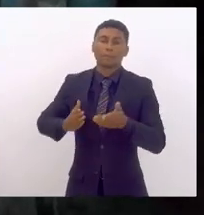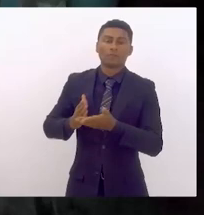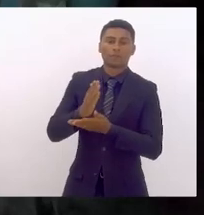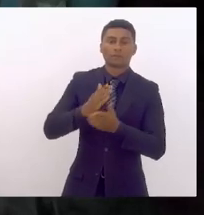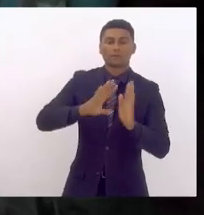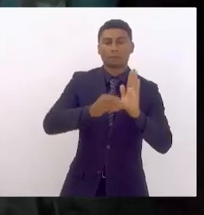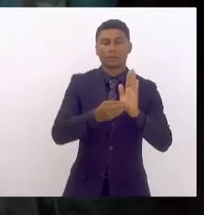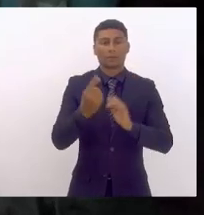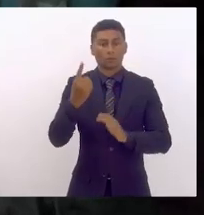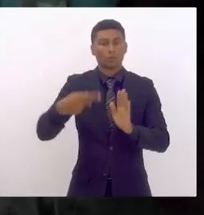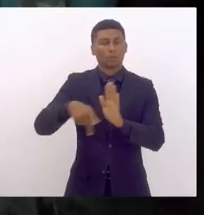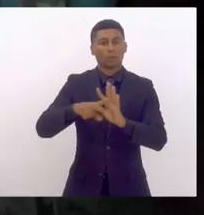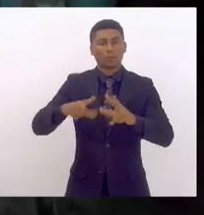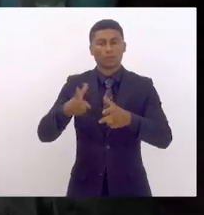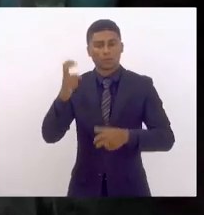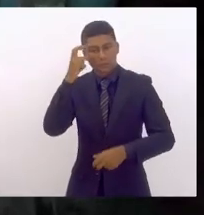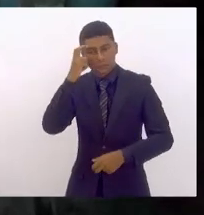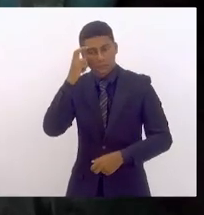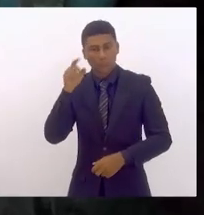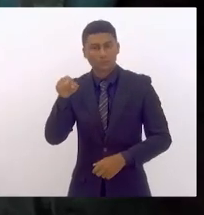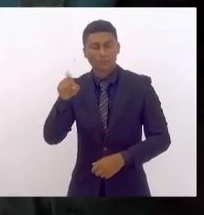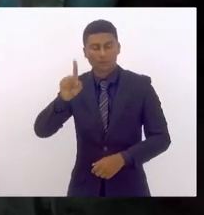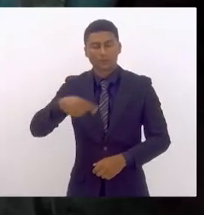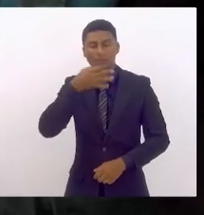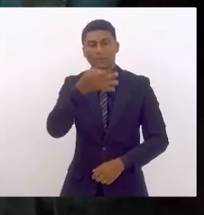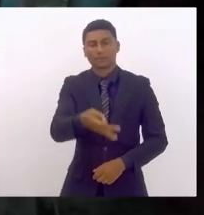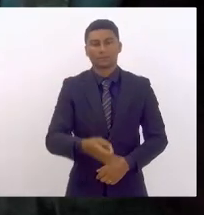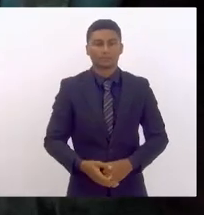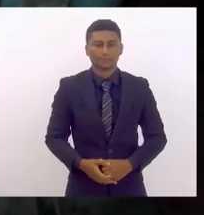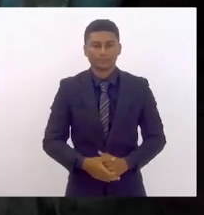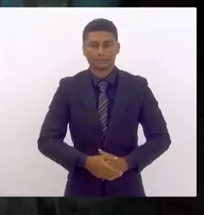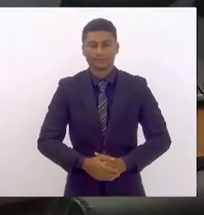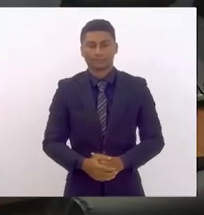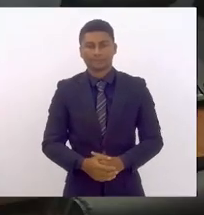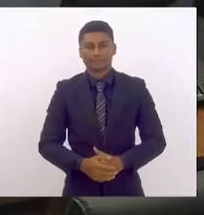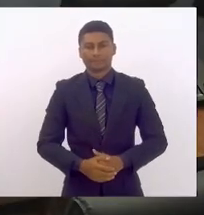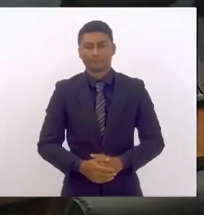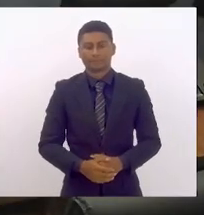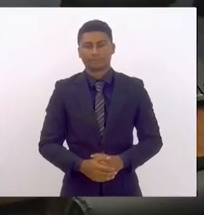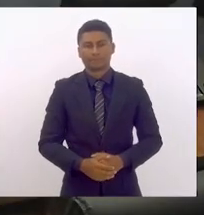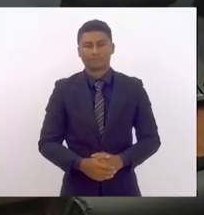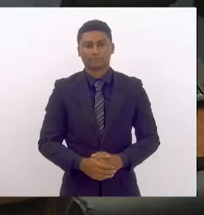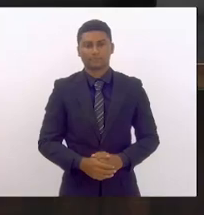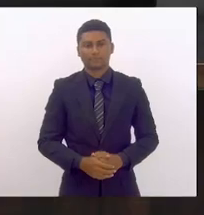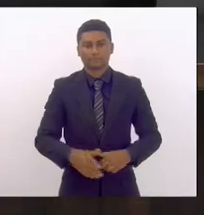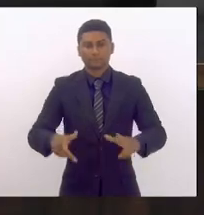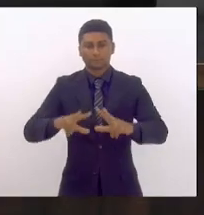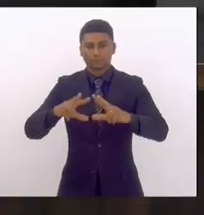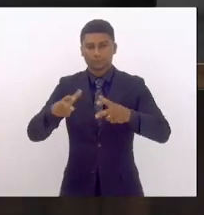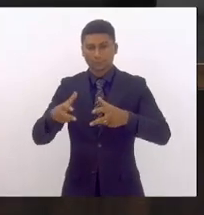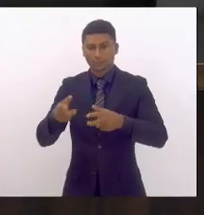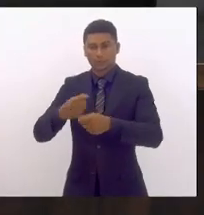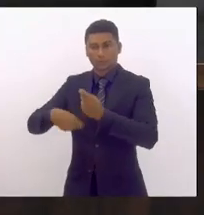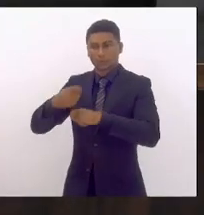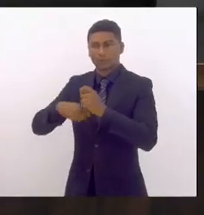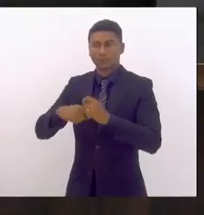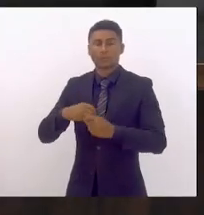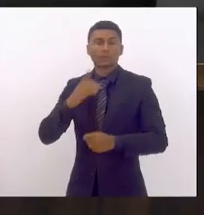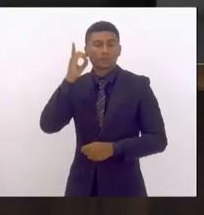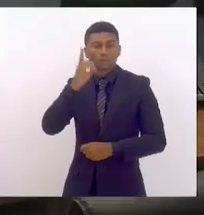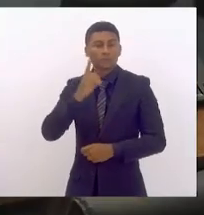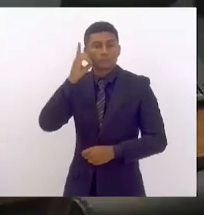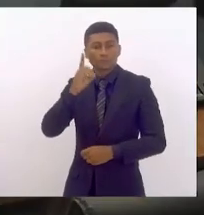1 da comissão de cultura é o parecer Senhor pela comissão de Economia deputado